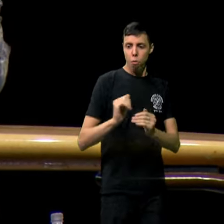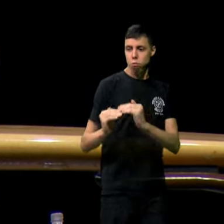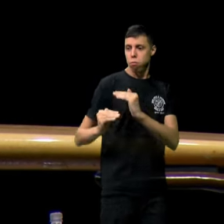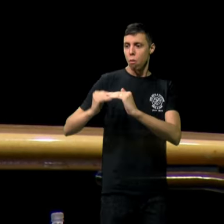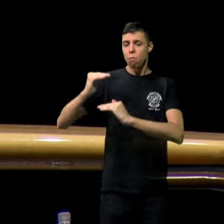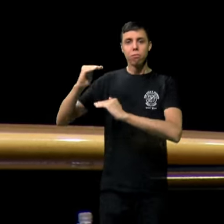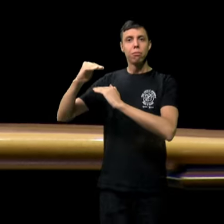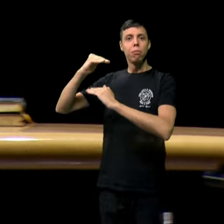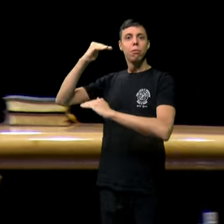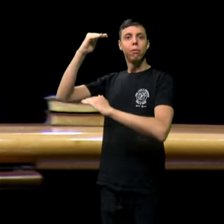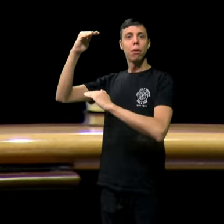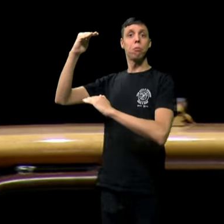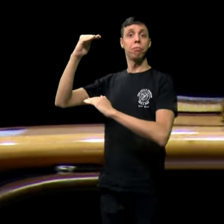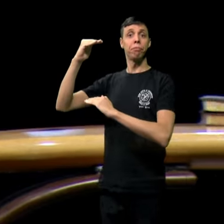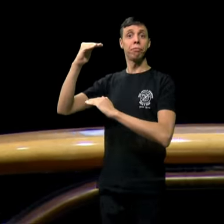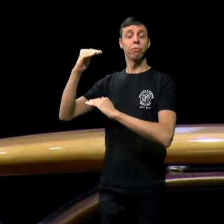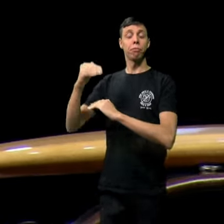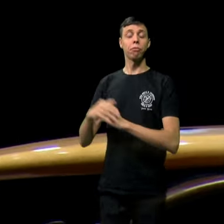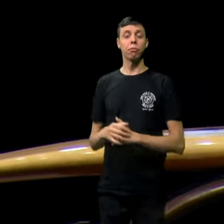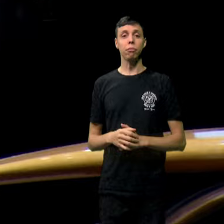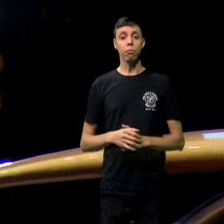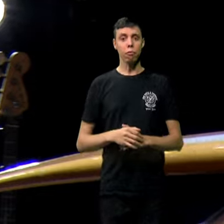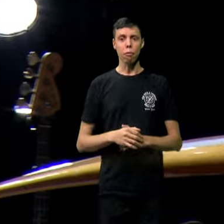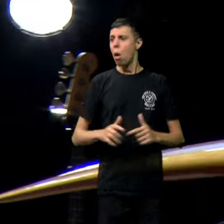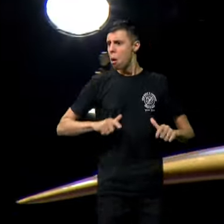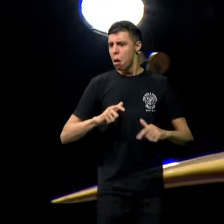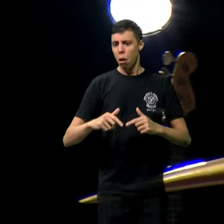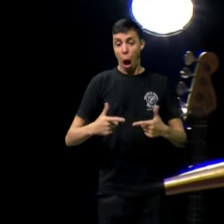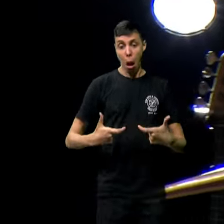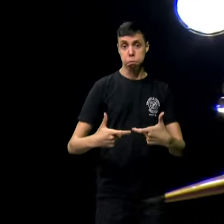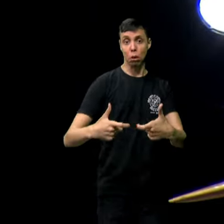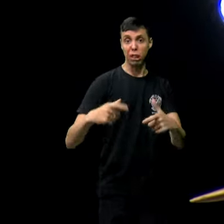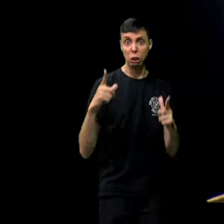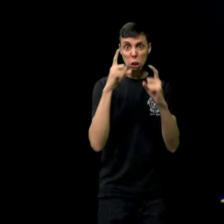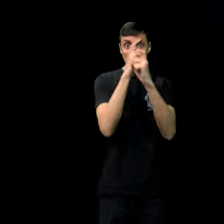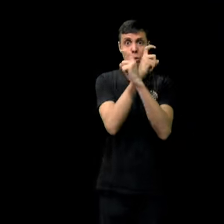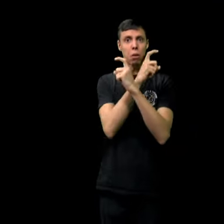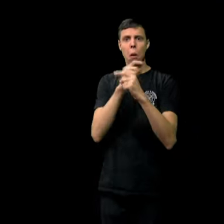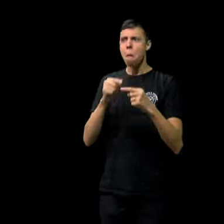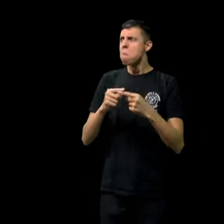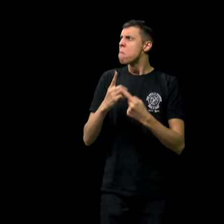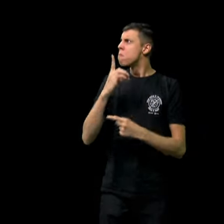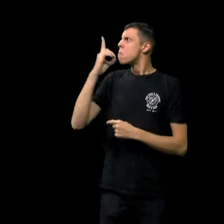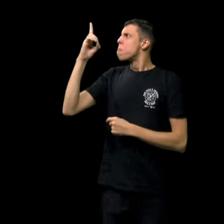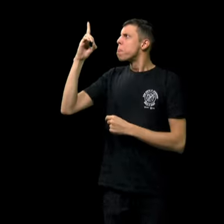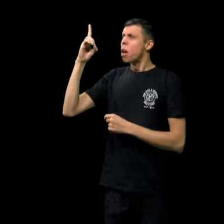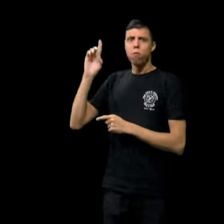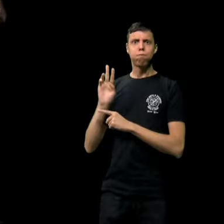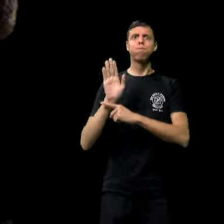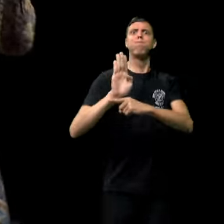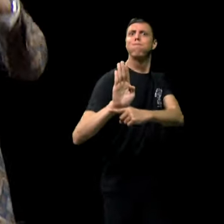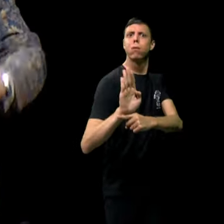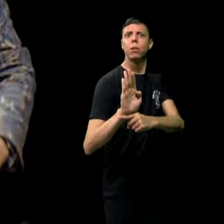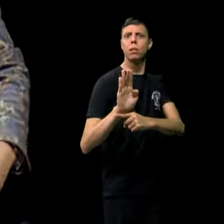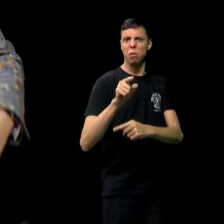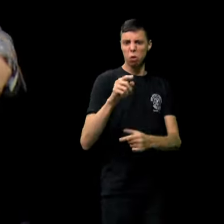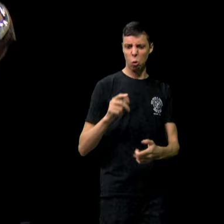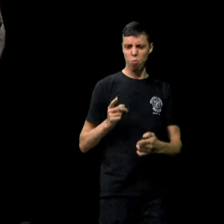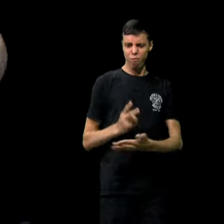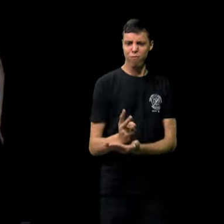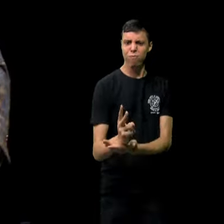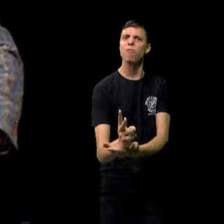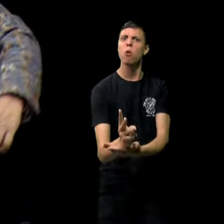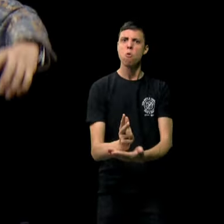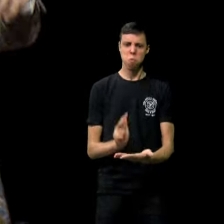conspira. Ainda as dificuldades, as batalhas, elas conspiram de parte de Deus para que você se levante, se erga, saia